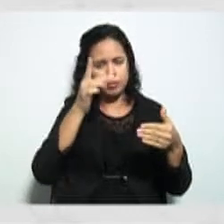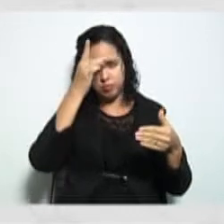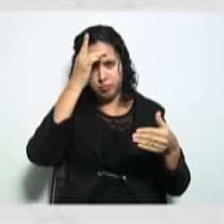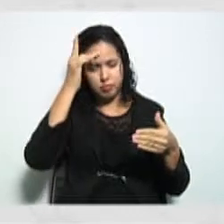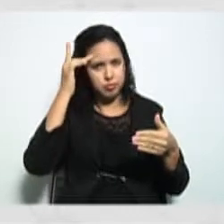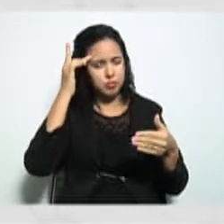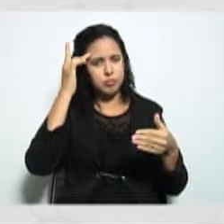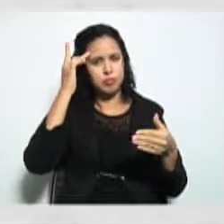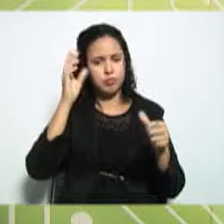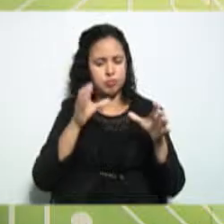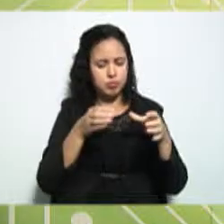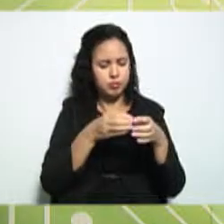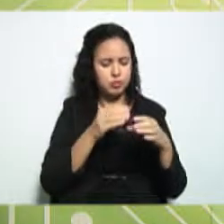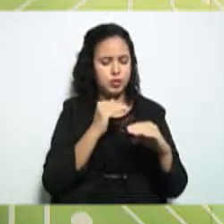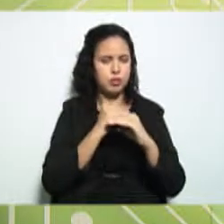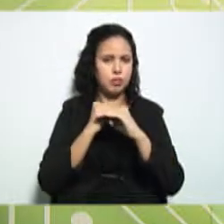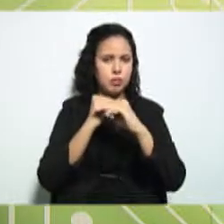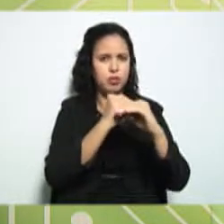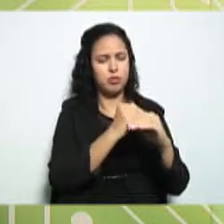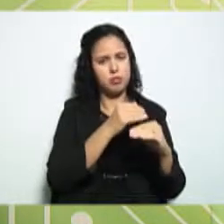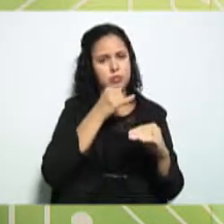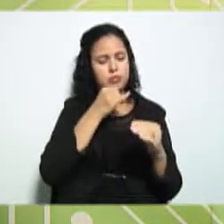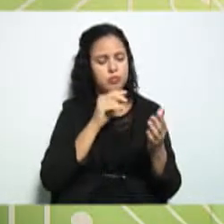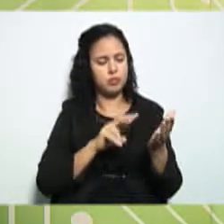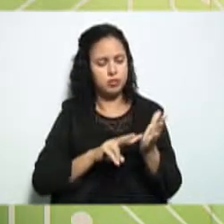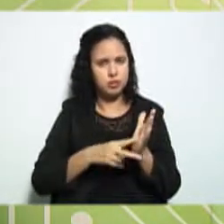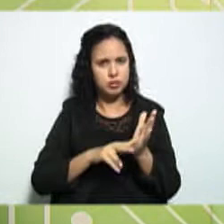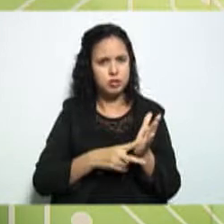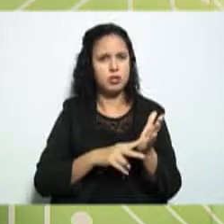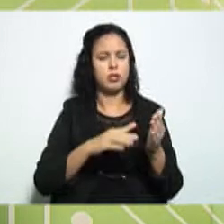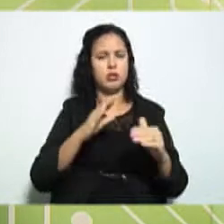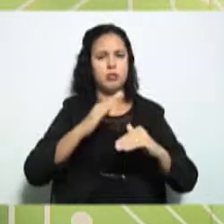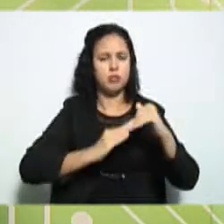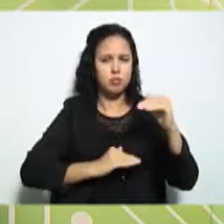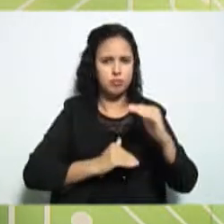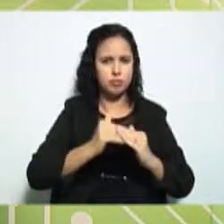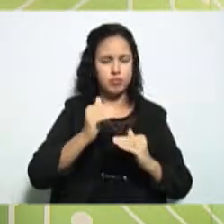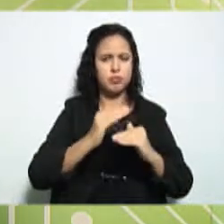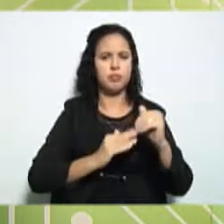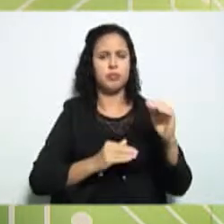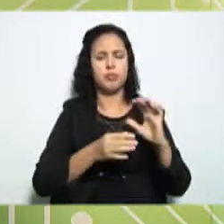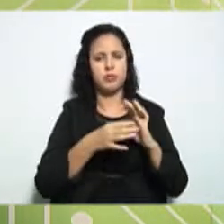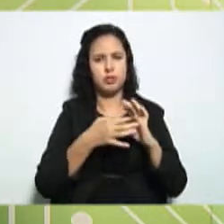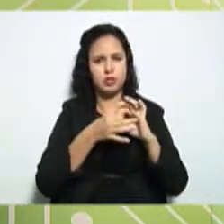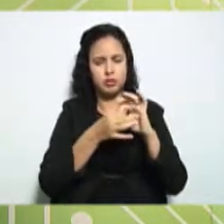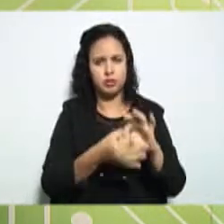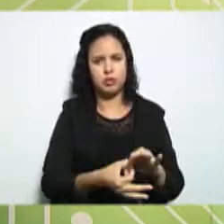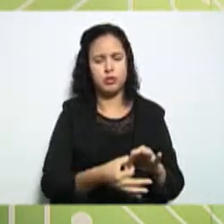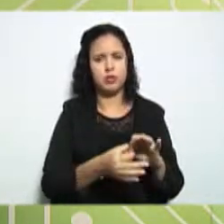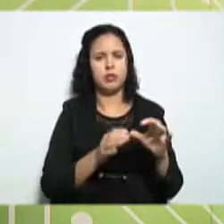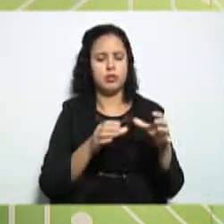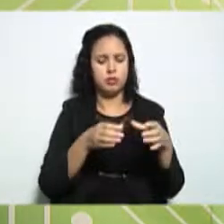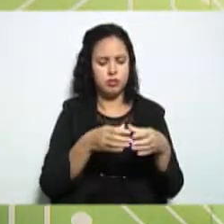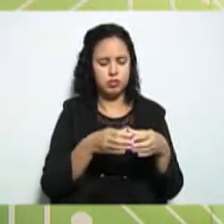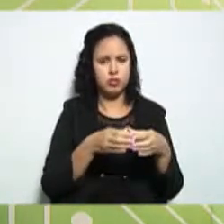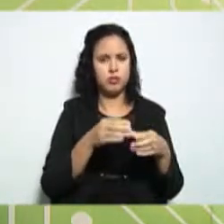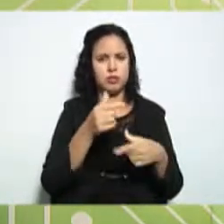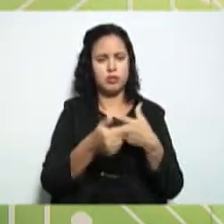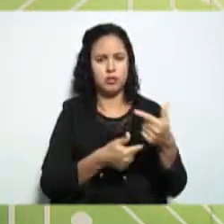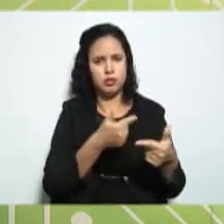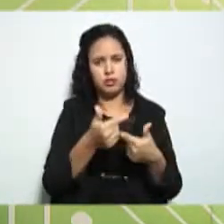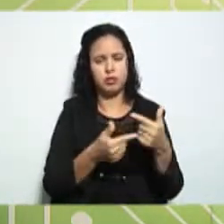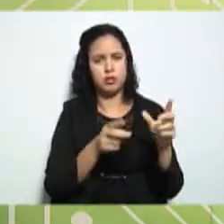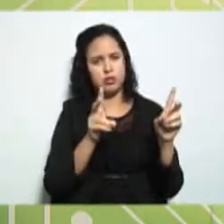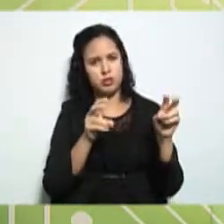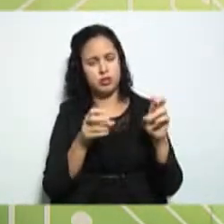Por exemplo, pessoas de um sindicato, pessoas de uma profissão, pessoas que estão ligadas a um grupo de trabalho, pessoas que têm algum tema